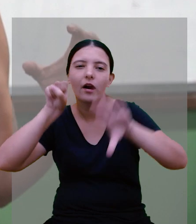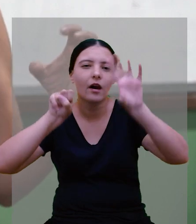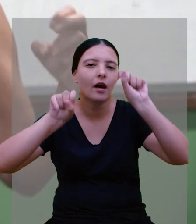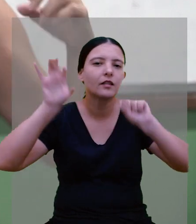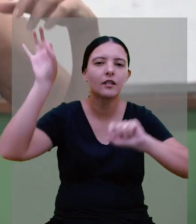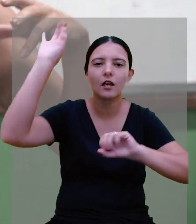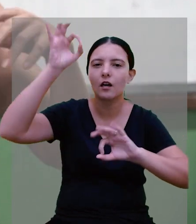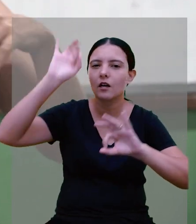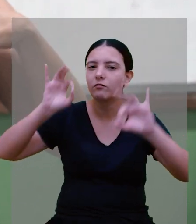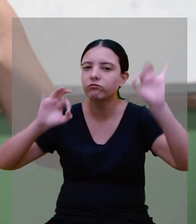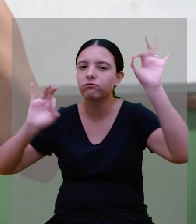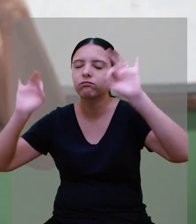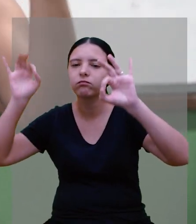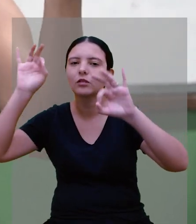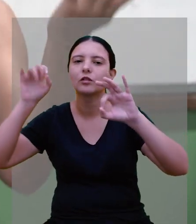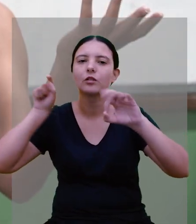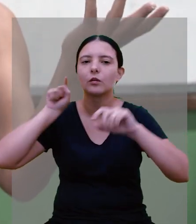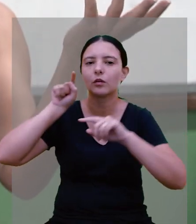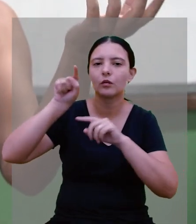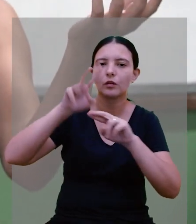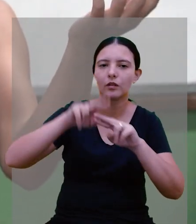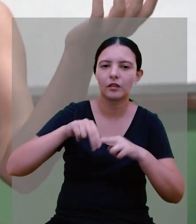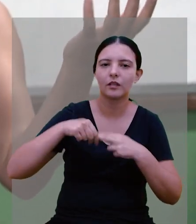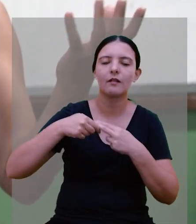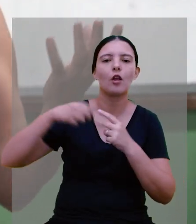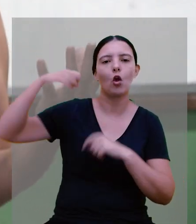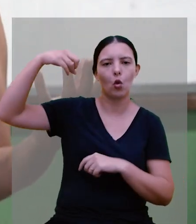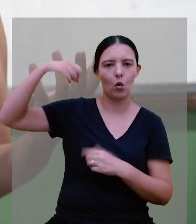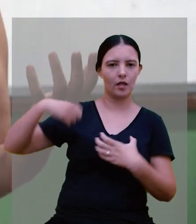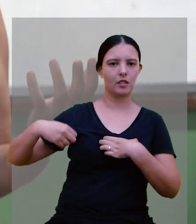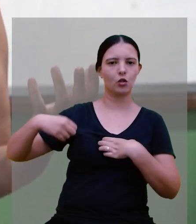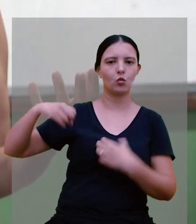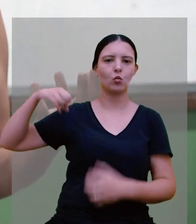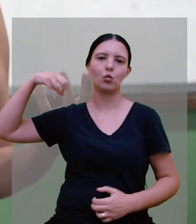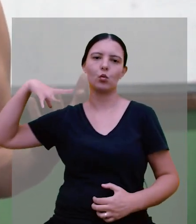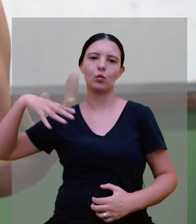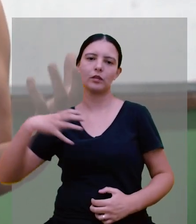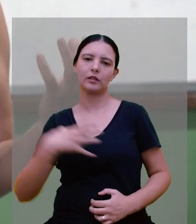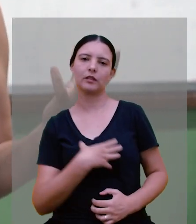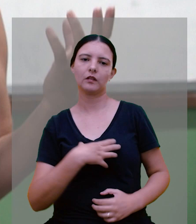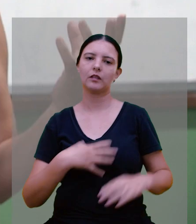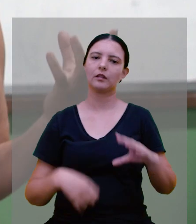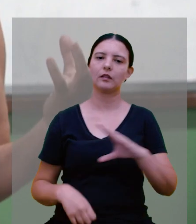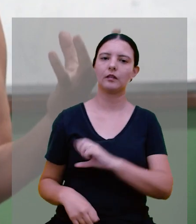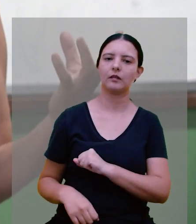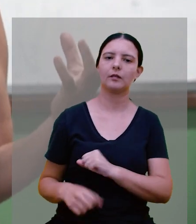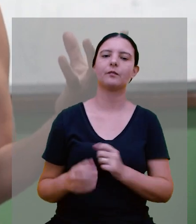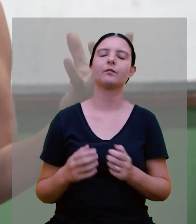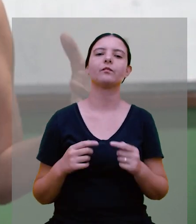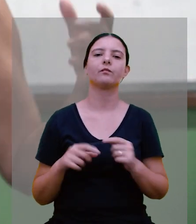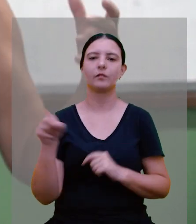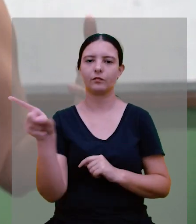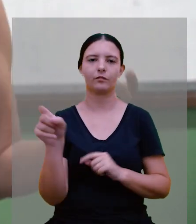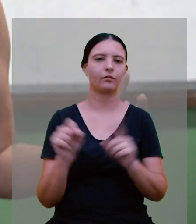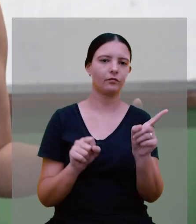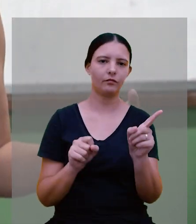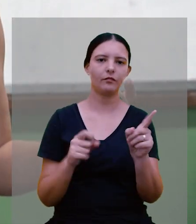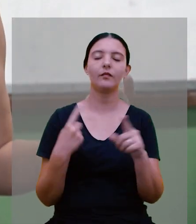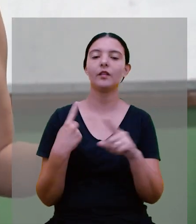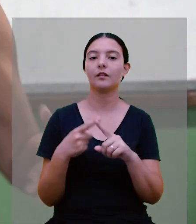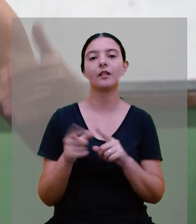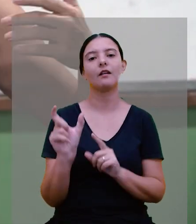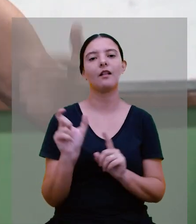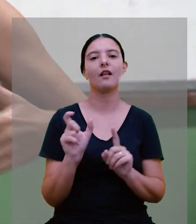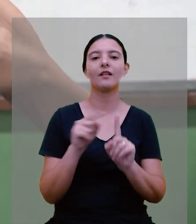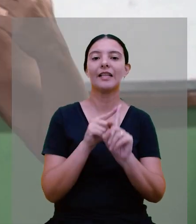você, produziu nele a palavra luz e produziu nela a palavra amor, esta foi uma palavra